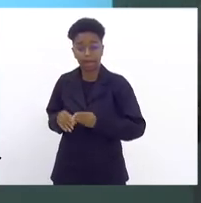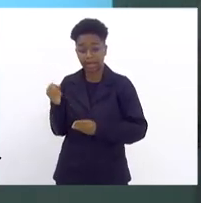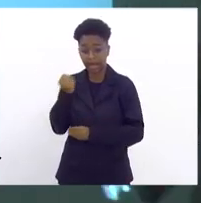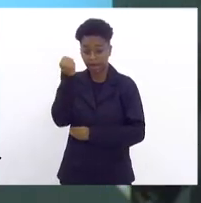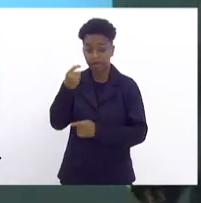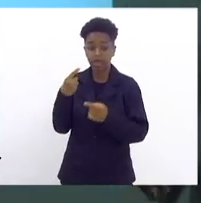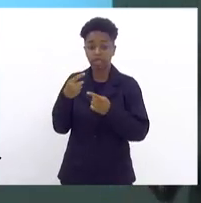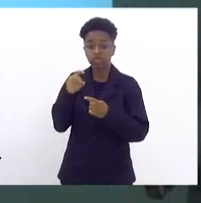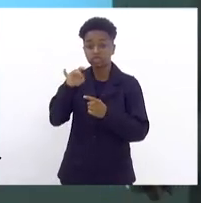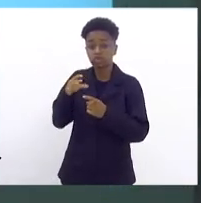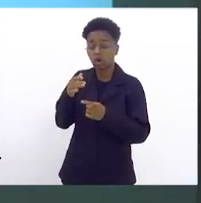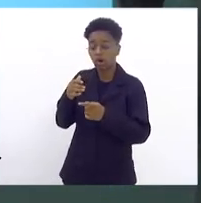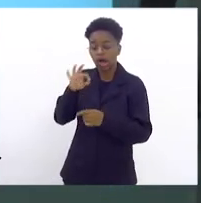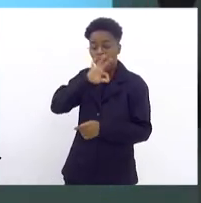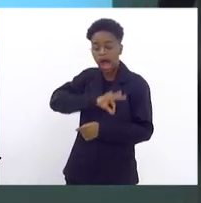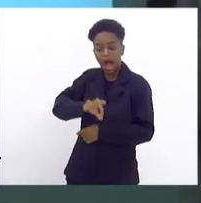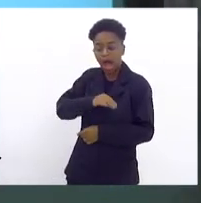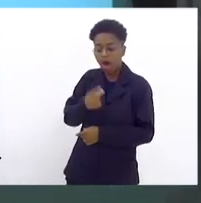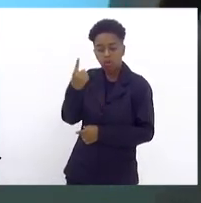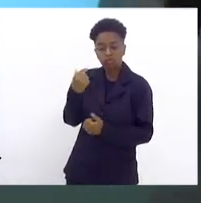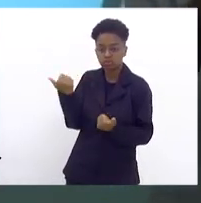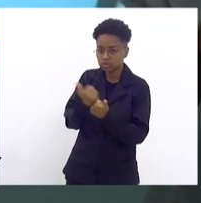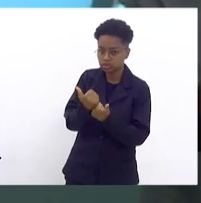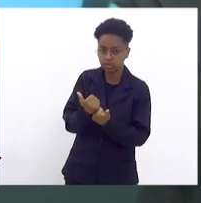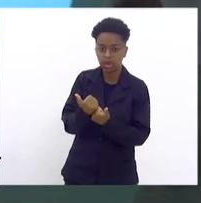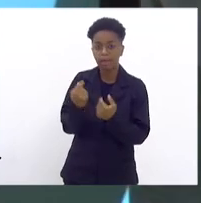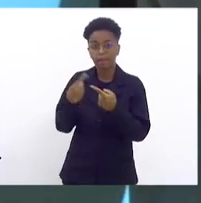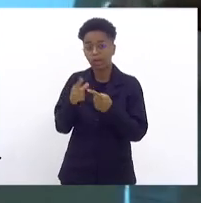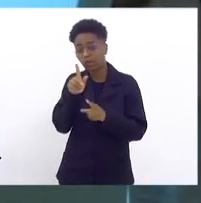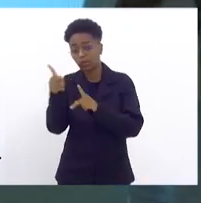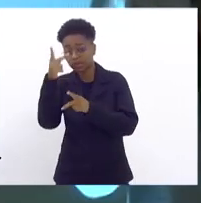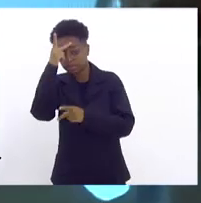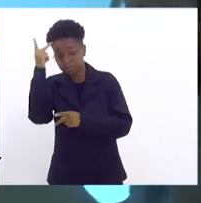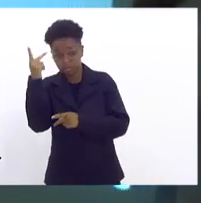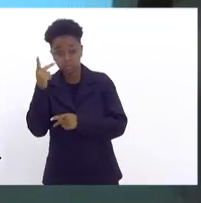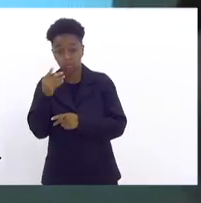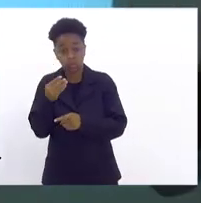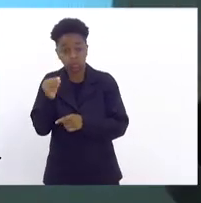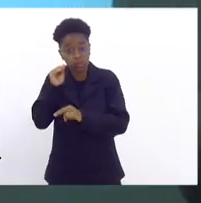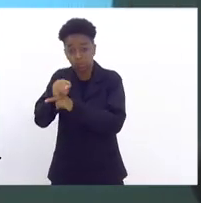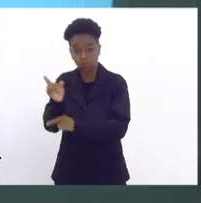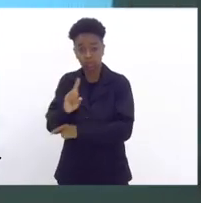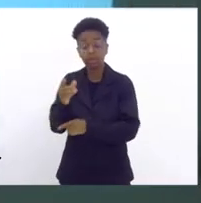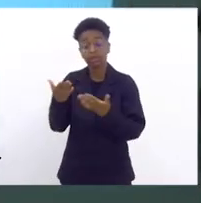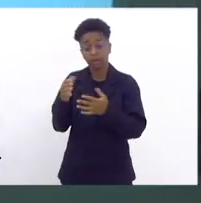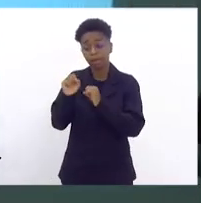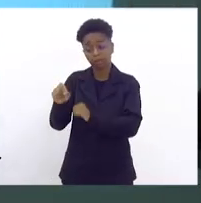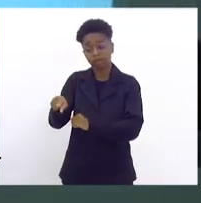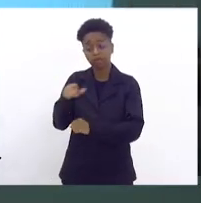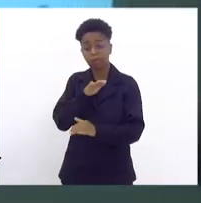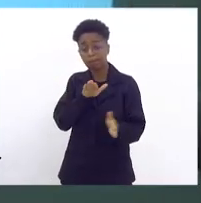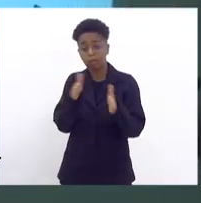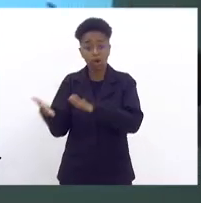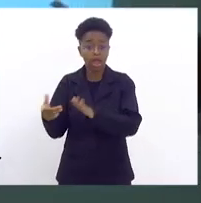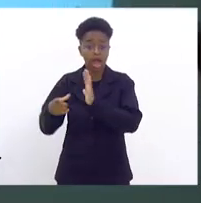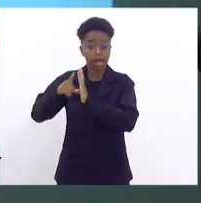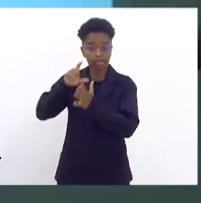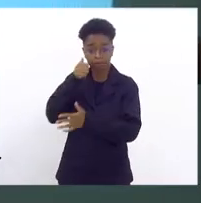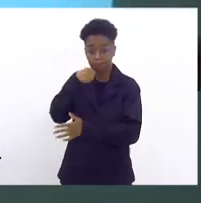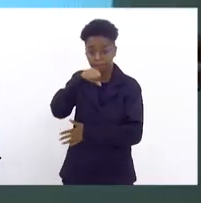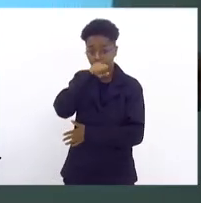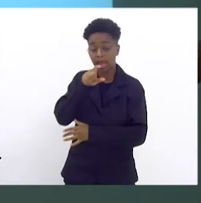esse menino para ela ir trabalhar e aí às vezes por esses outros agravamentos esse menino pode até virar morrer antes dessa mãe e essa mãe ela completamente